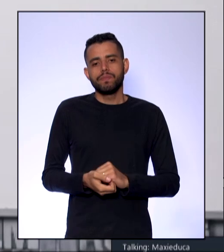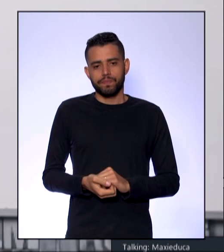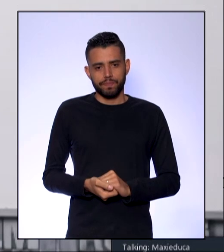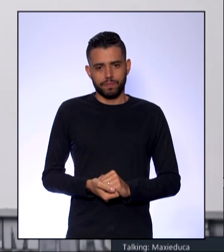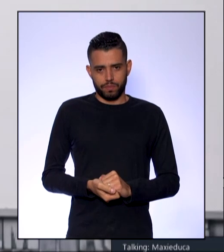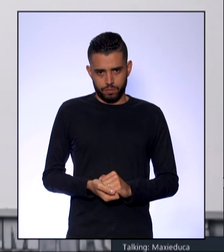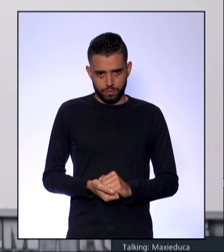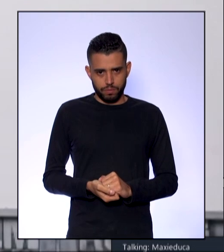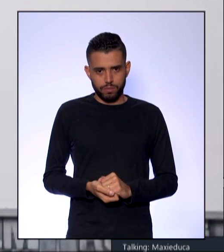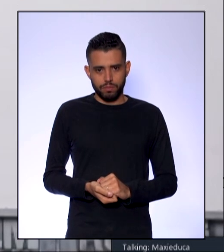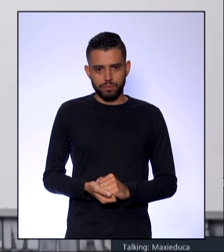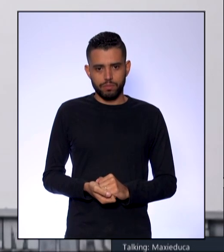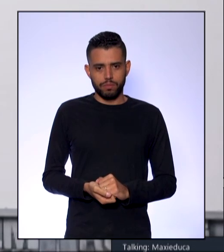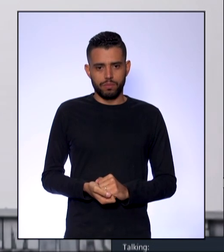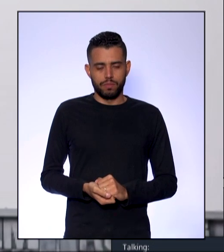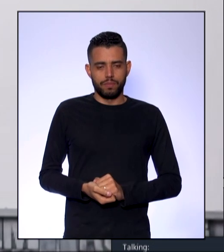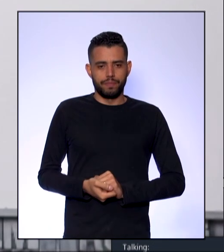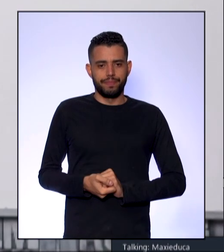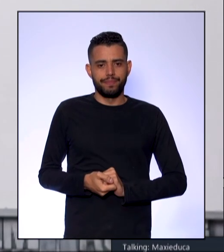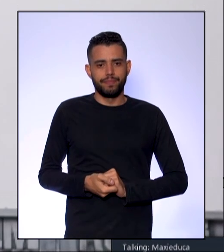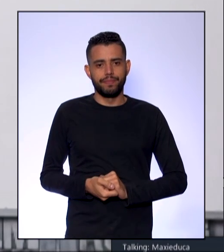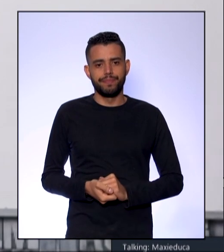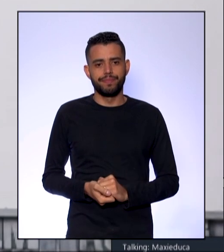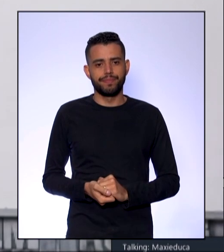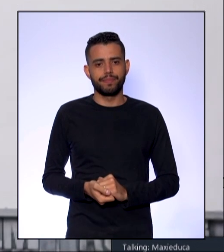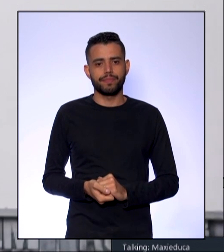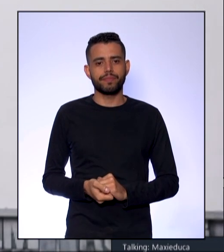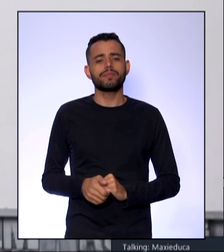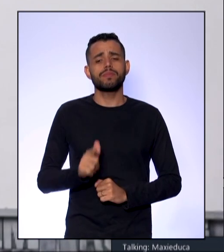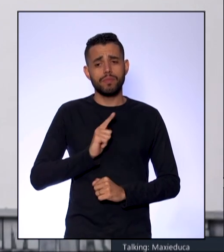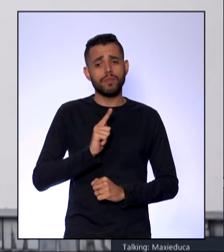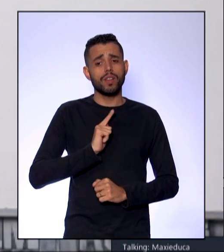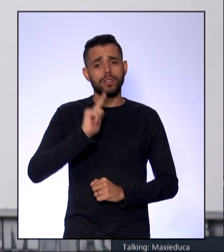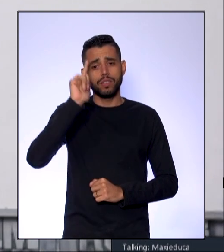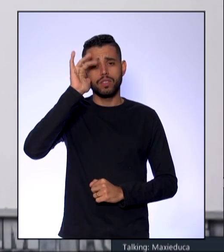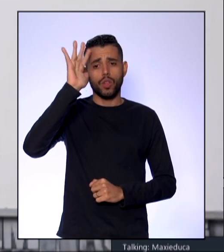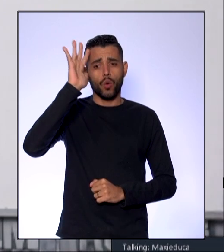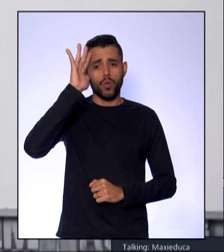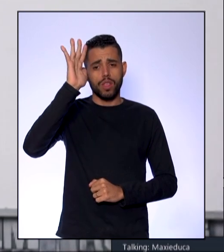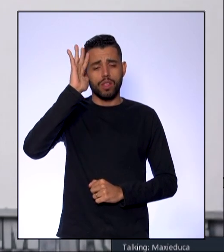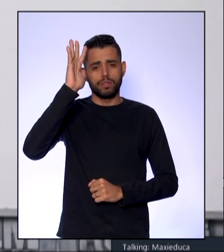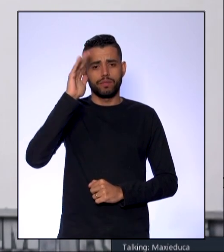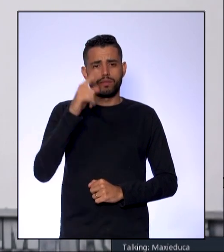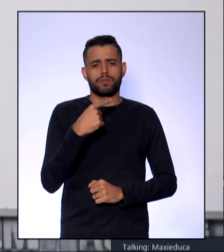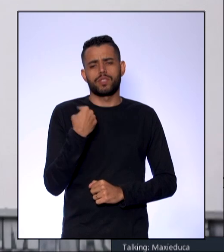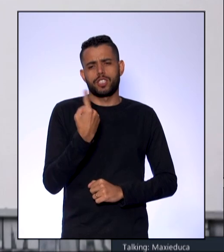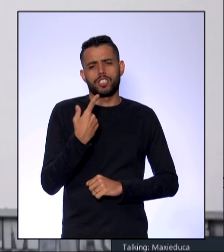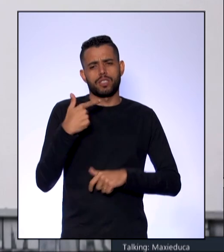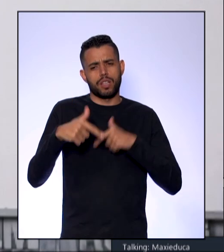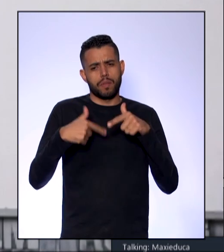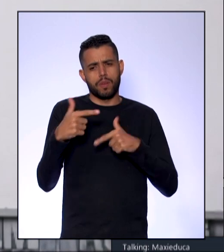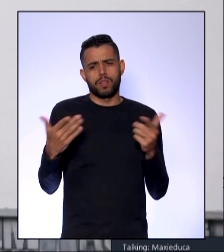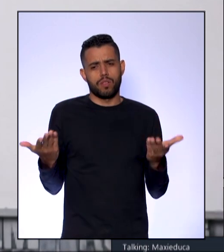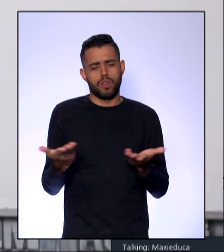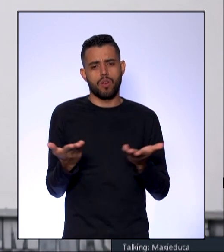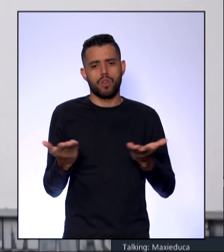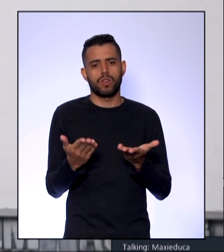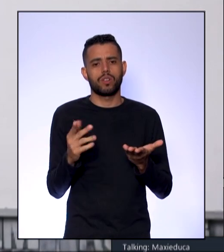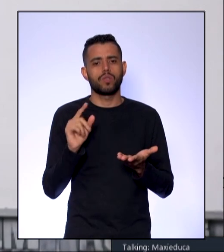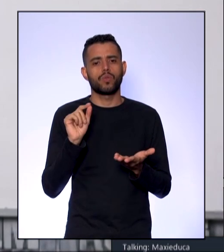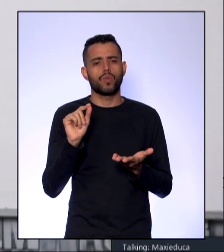Detalhe, nós temos nas teorias que estamos trabalhando neste momento